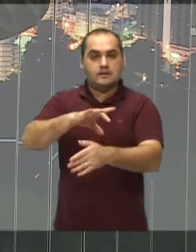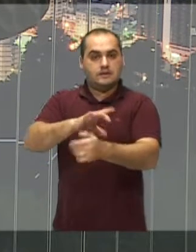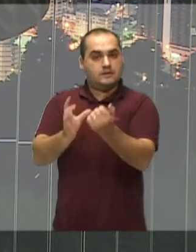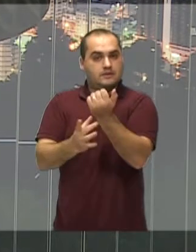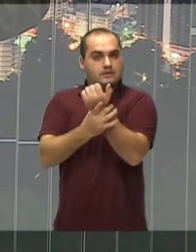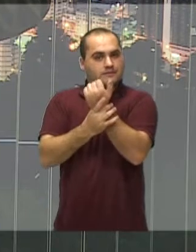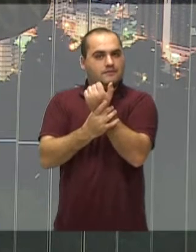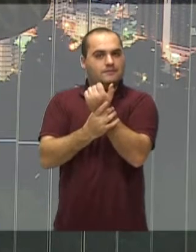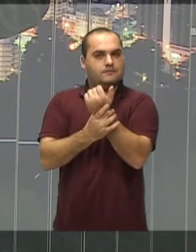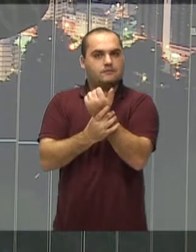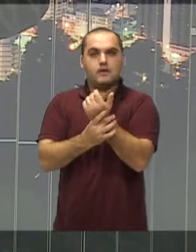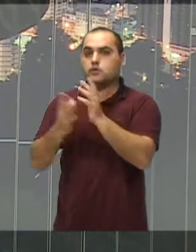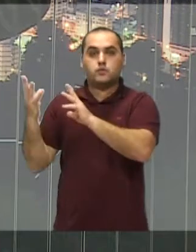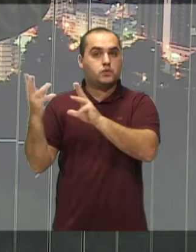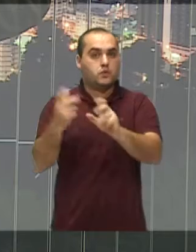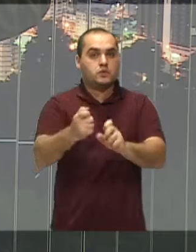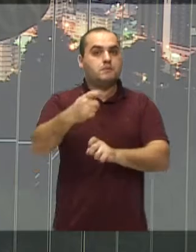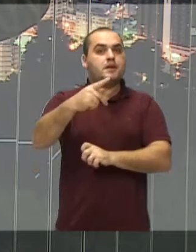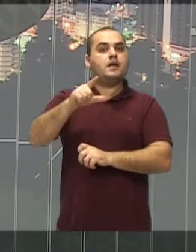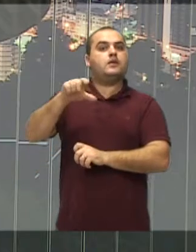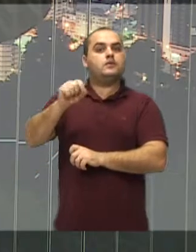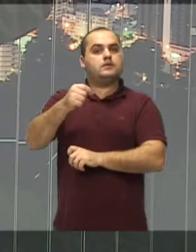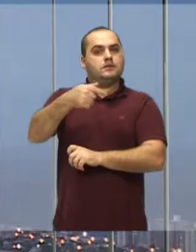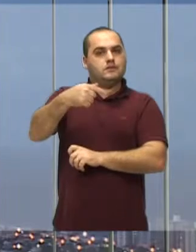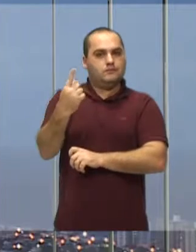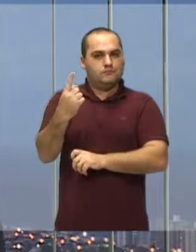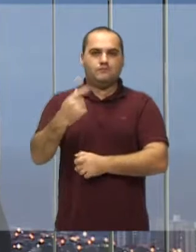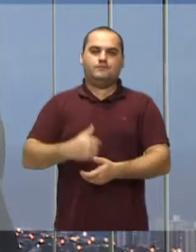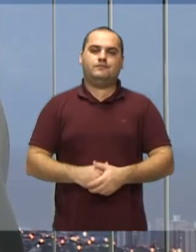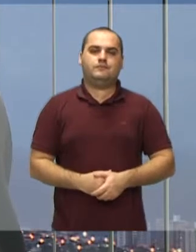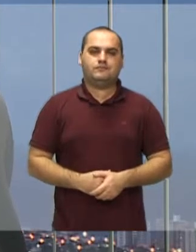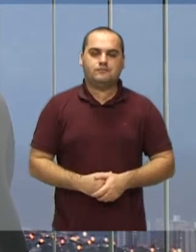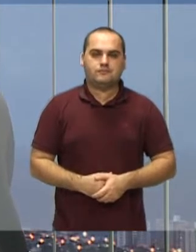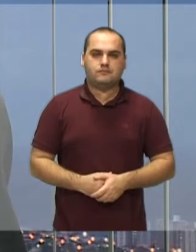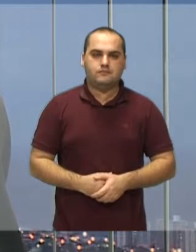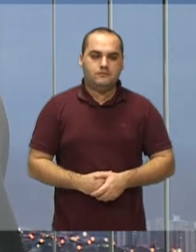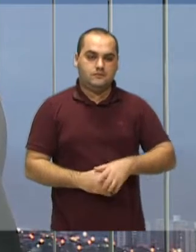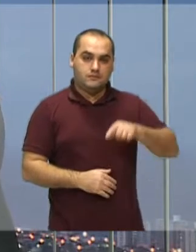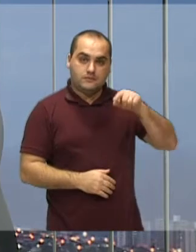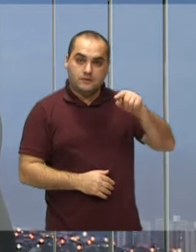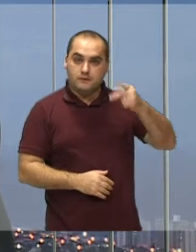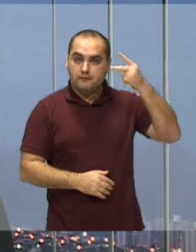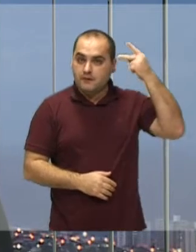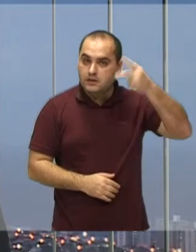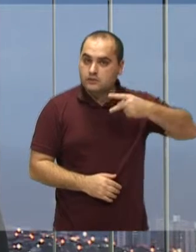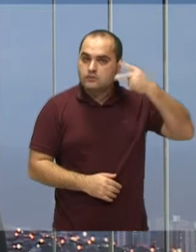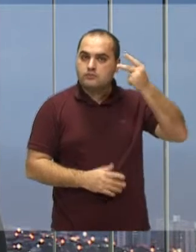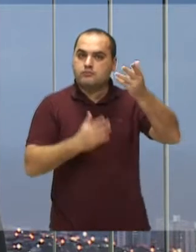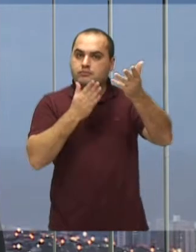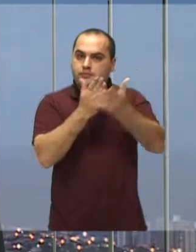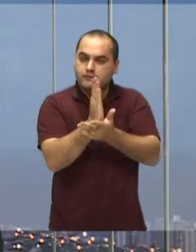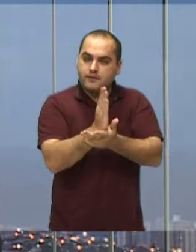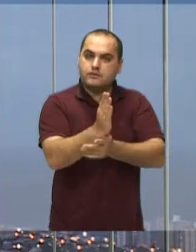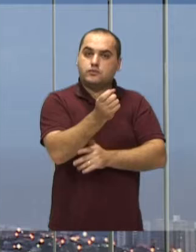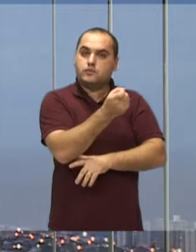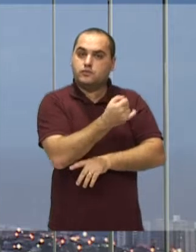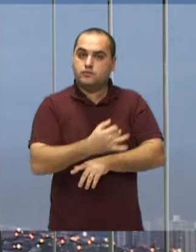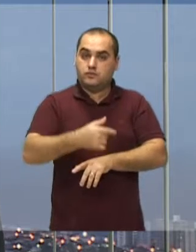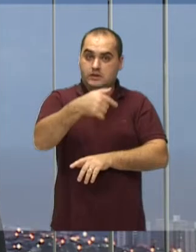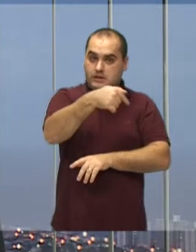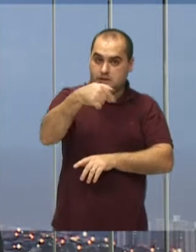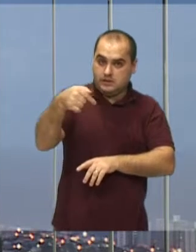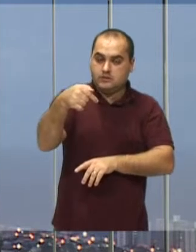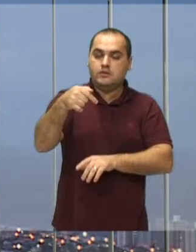segurança por meio do pele o 71 os vereadores aprovaram ainda o pele o número